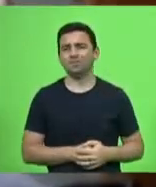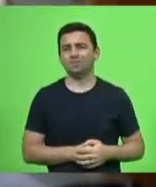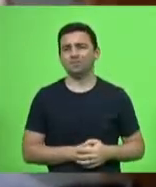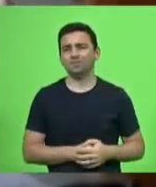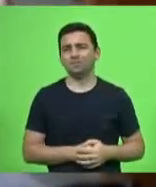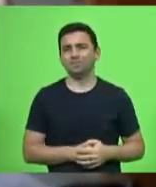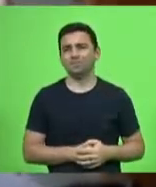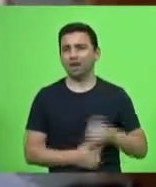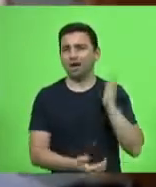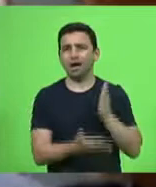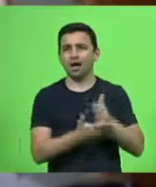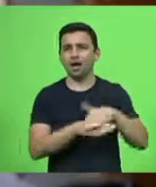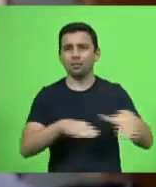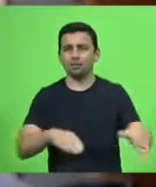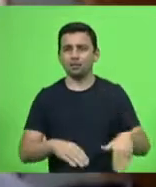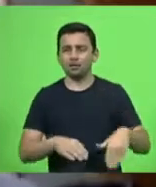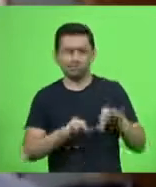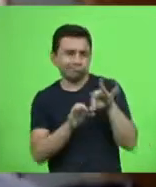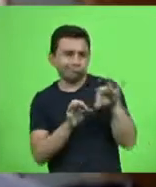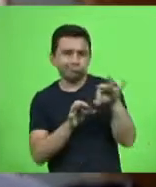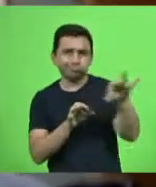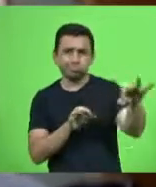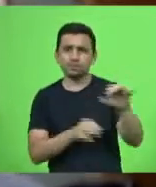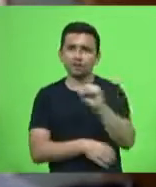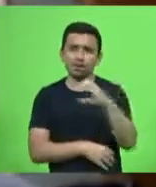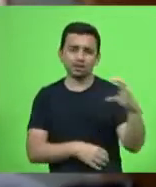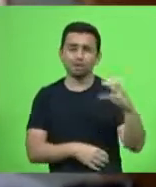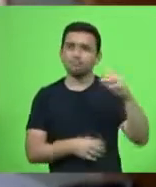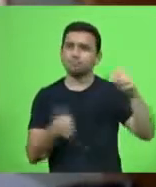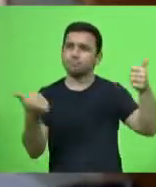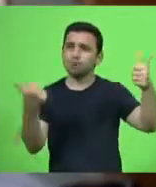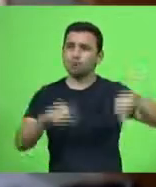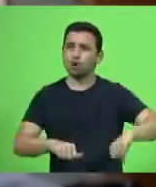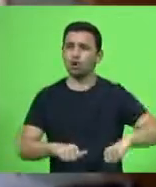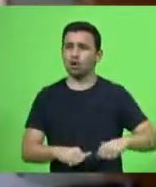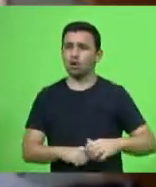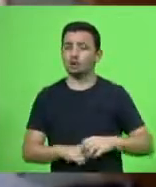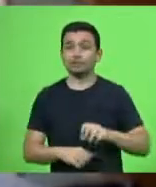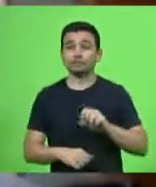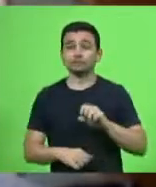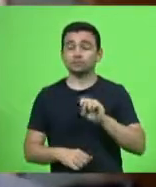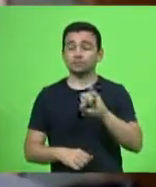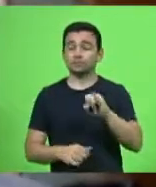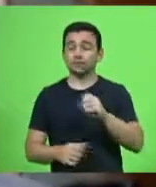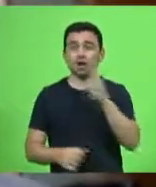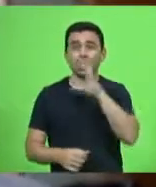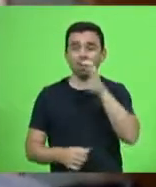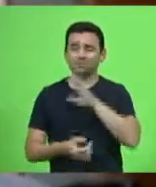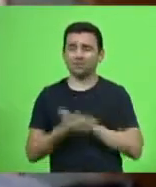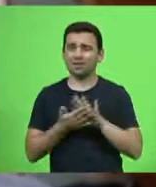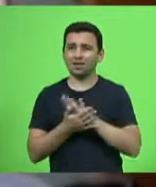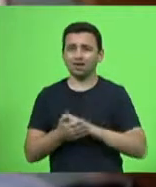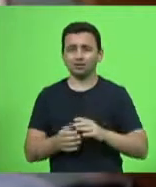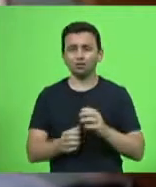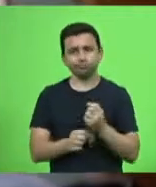Nós vamos matar o interior do estado de Santa Catarina se não acelerarmos essa